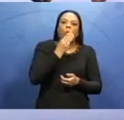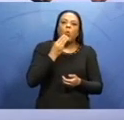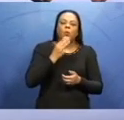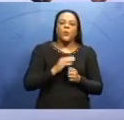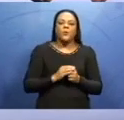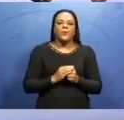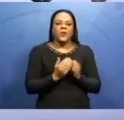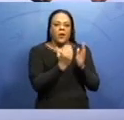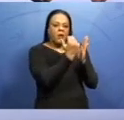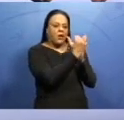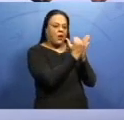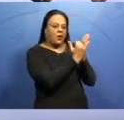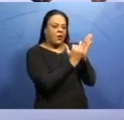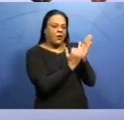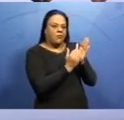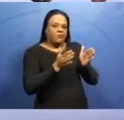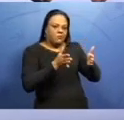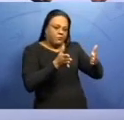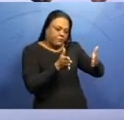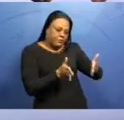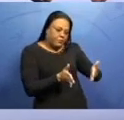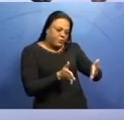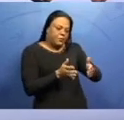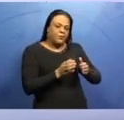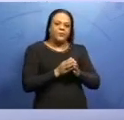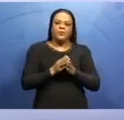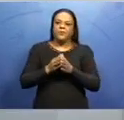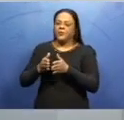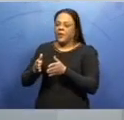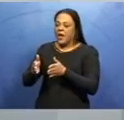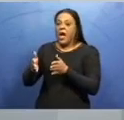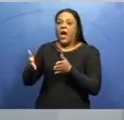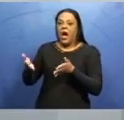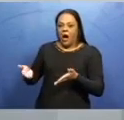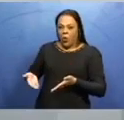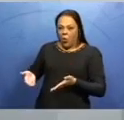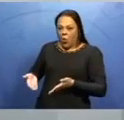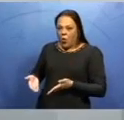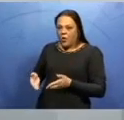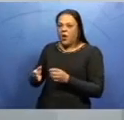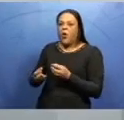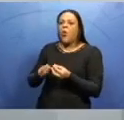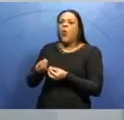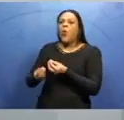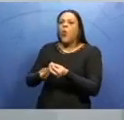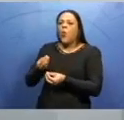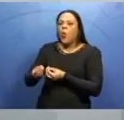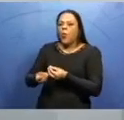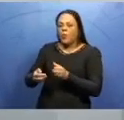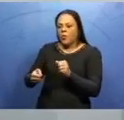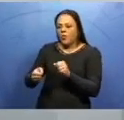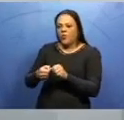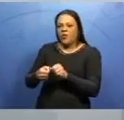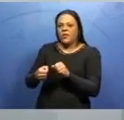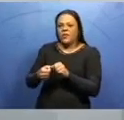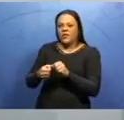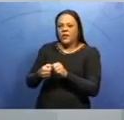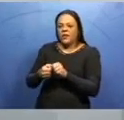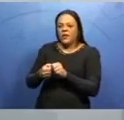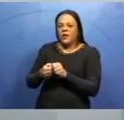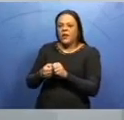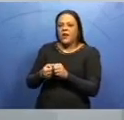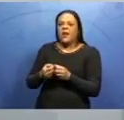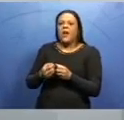Então, aqui foi a primeira parte da receita. Depois vem a segunda parte, que é o modo de preparo, que são as